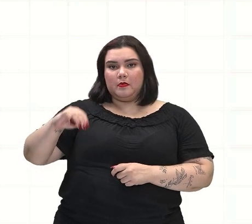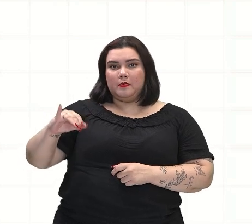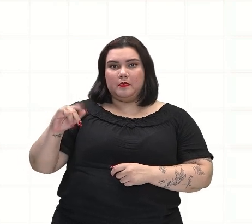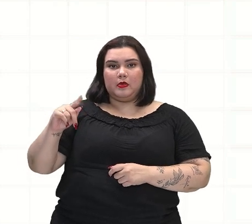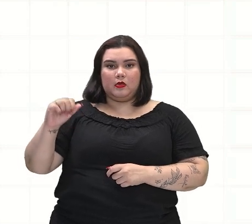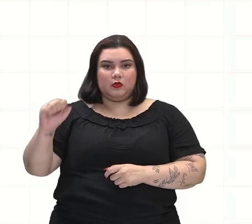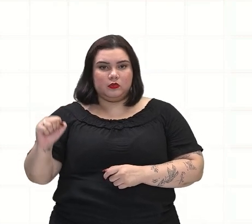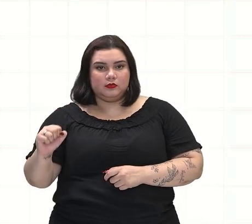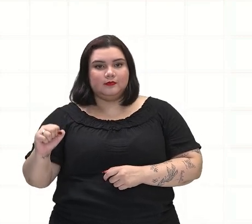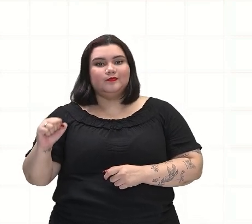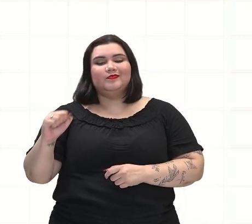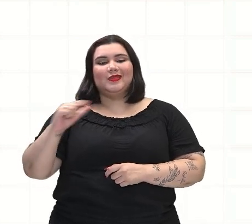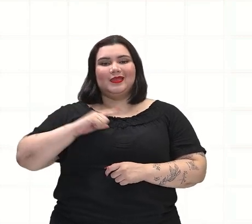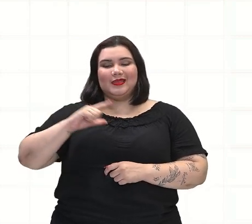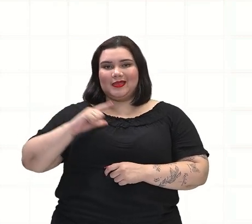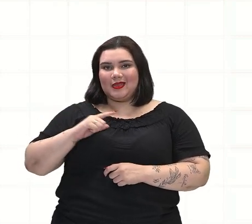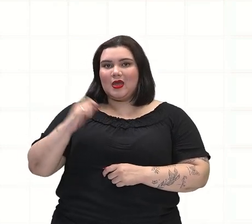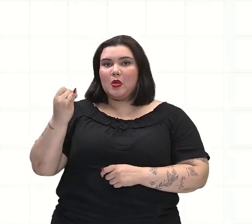caráter